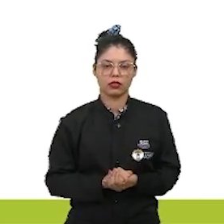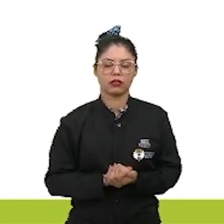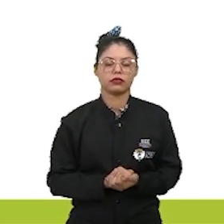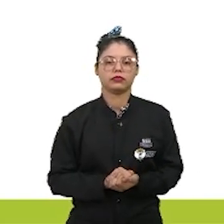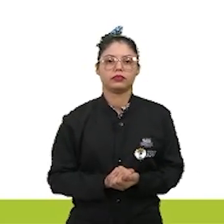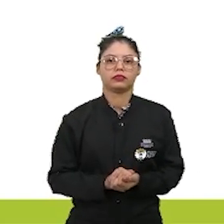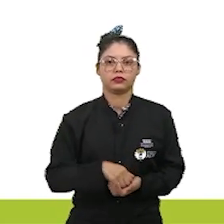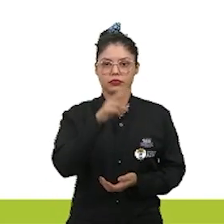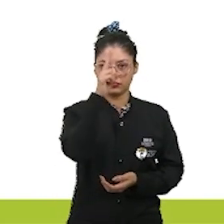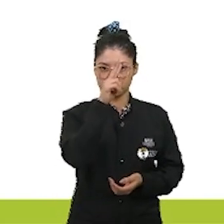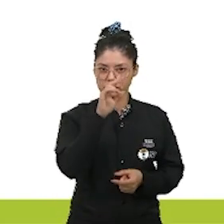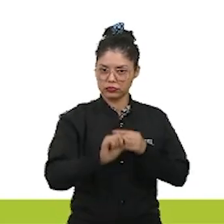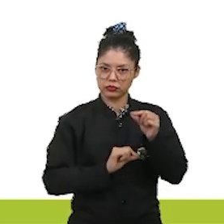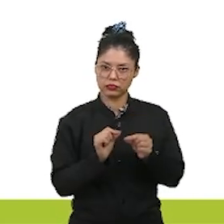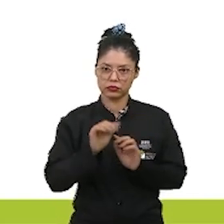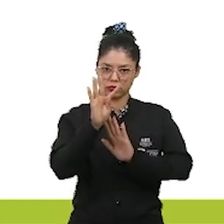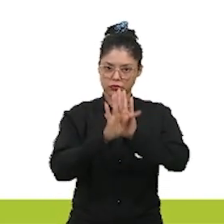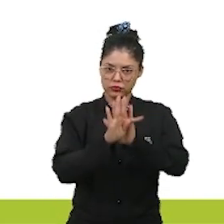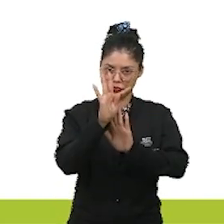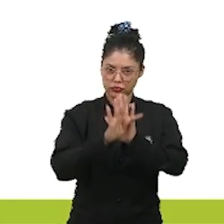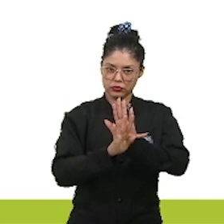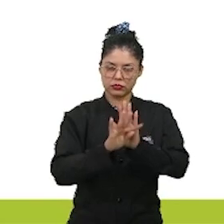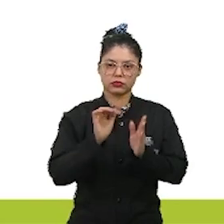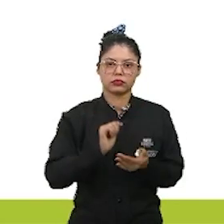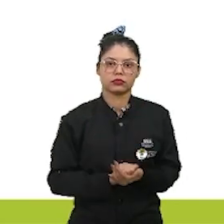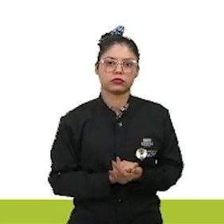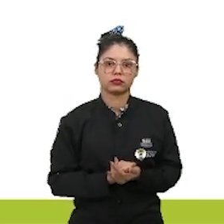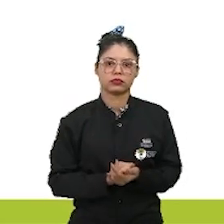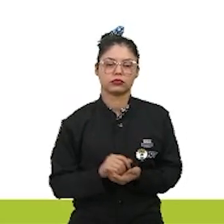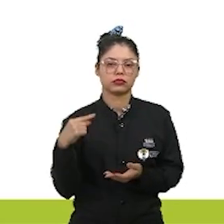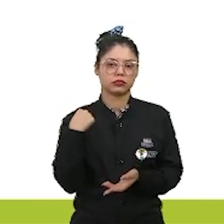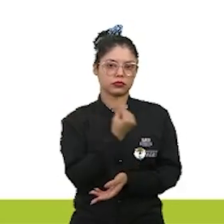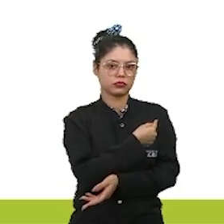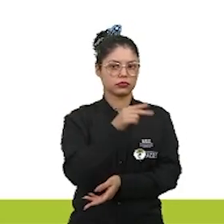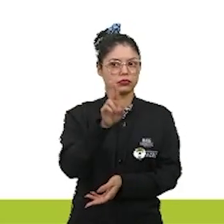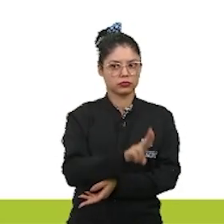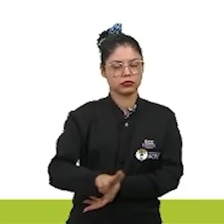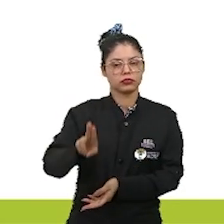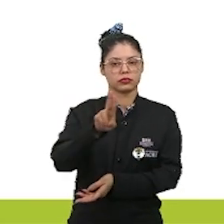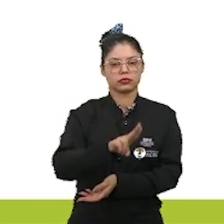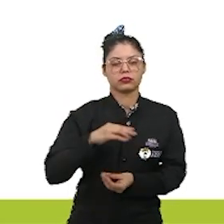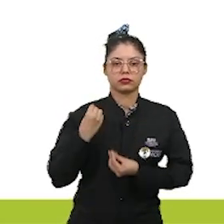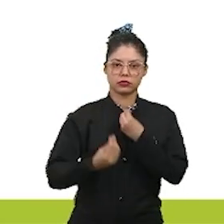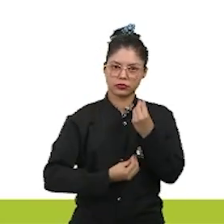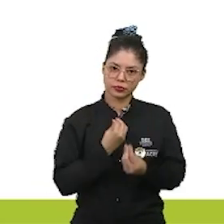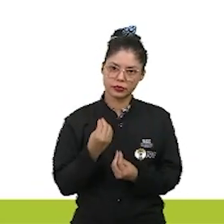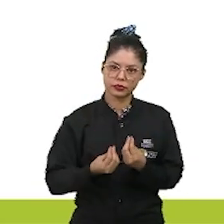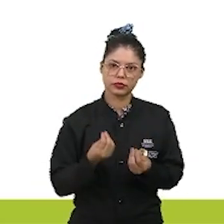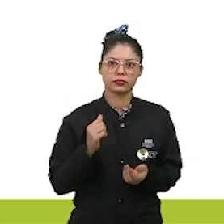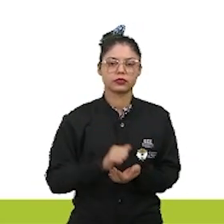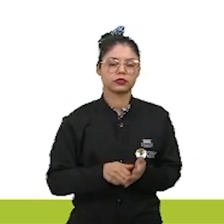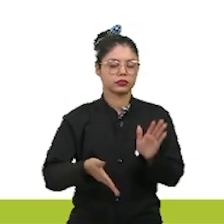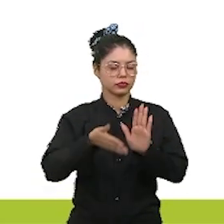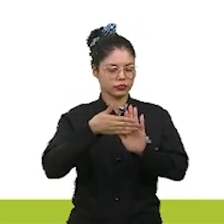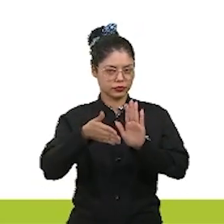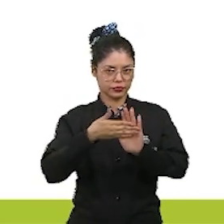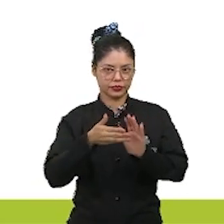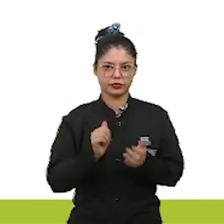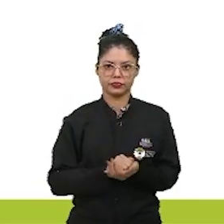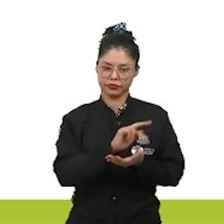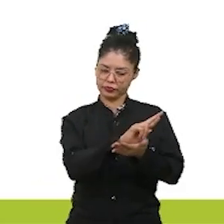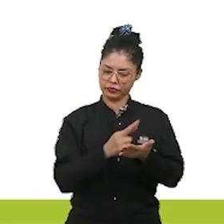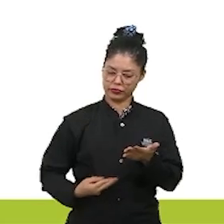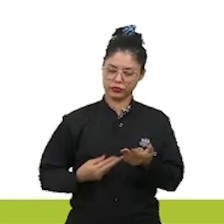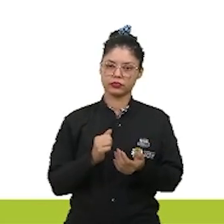repertório. Lembrando, gente, esses textos aqui nós utilizamos como sendo propostas de